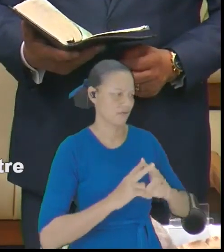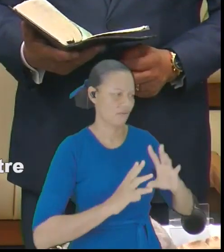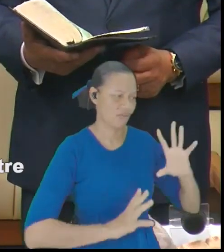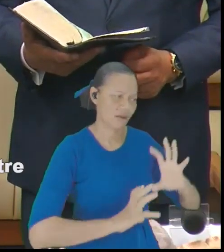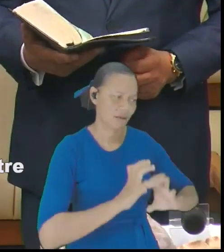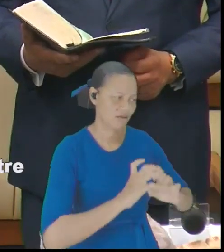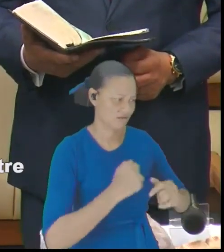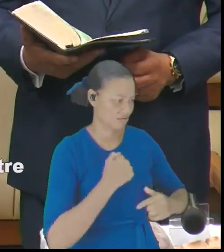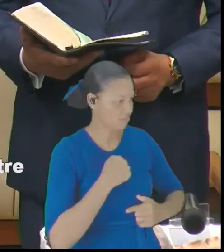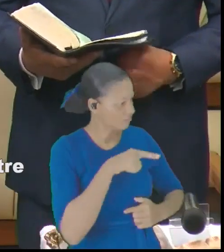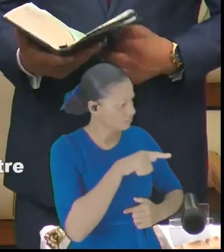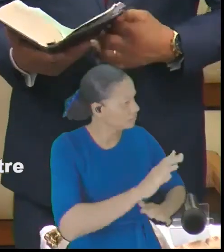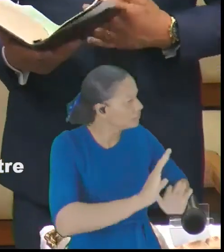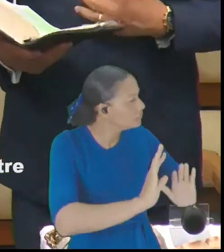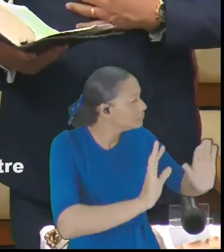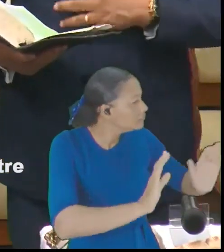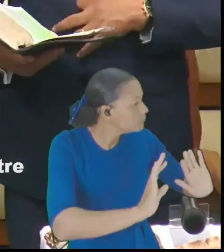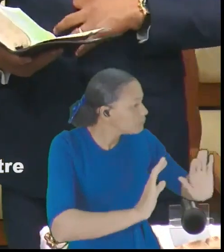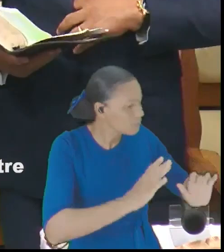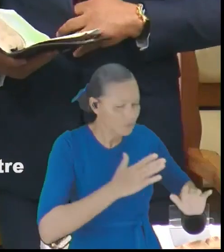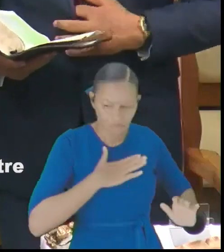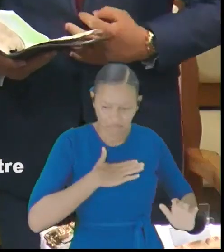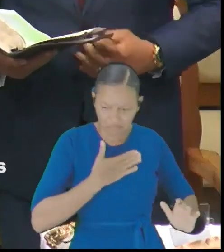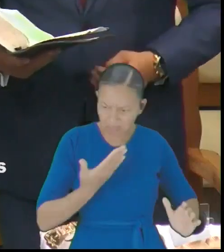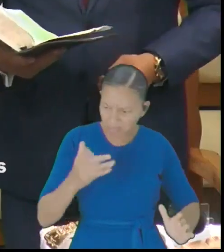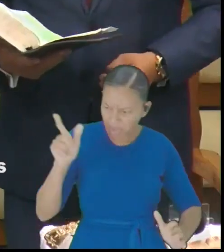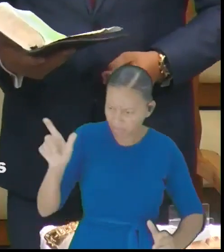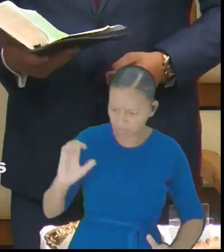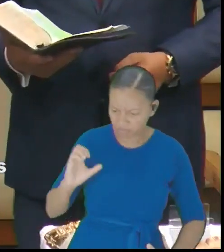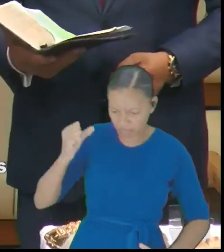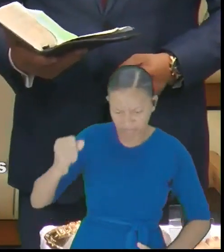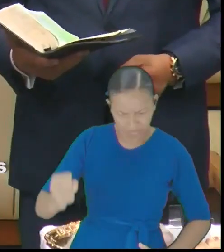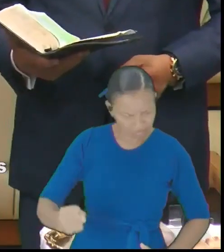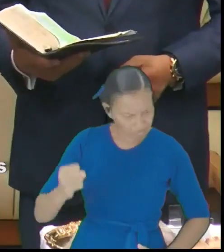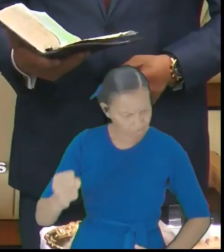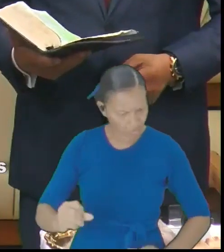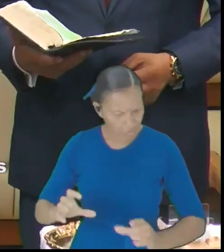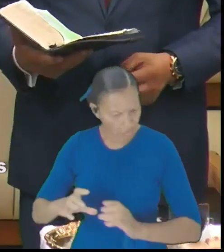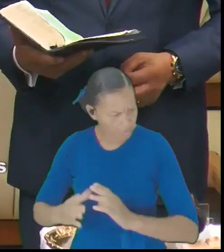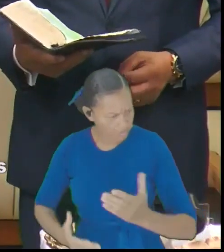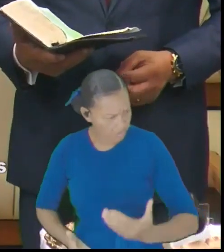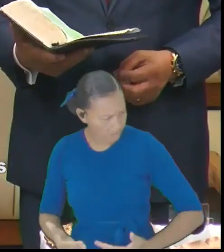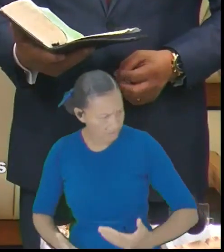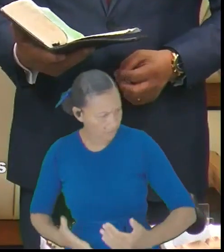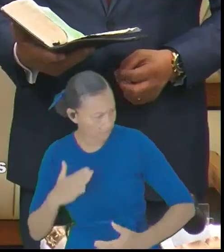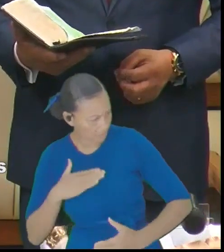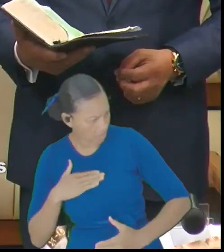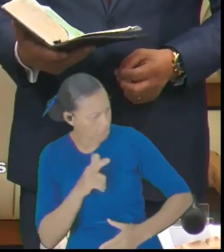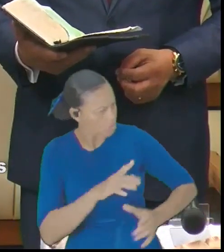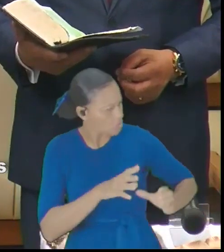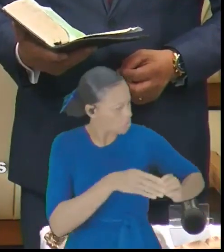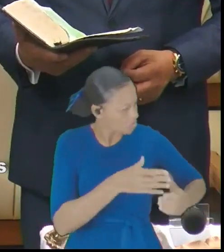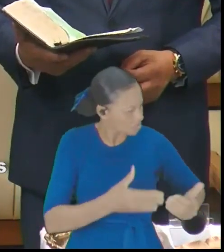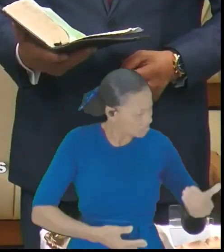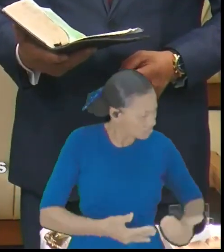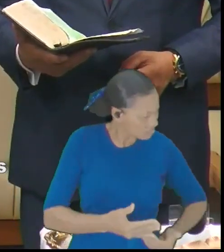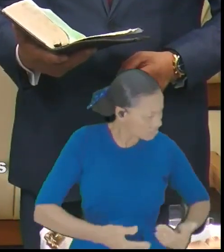ti, e entre os meus pastores e os teus pastores,